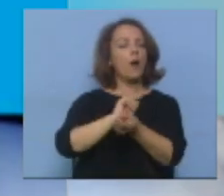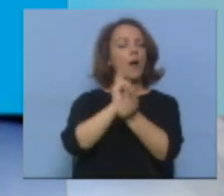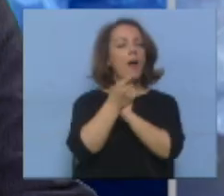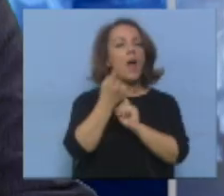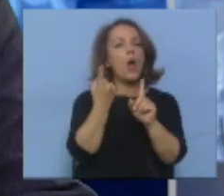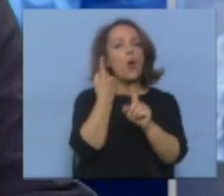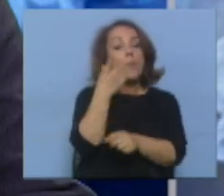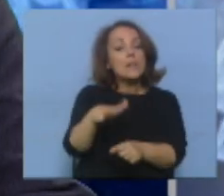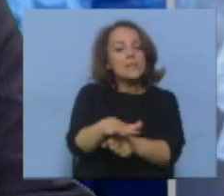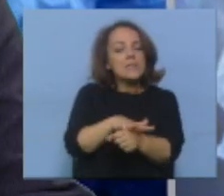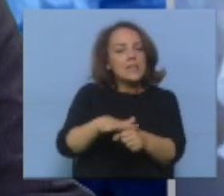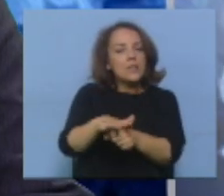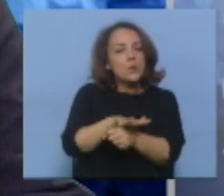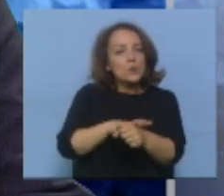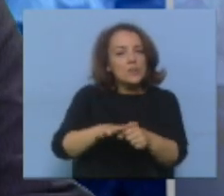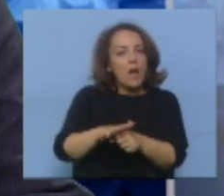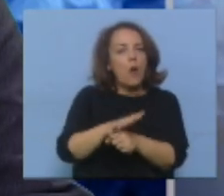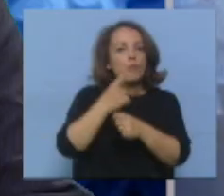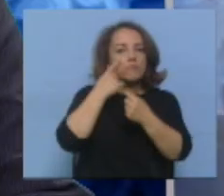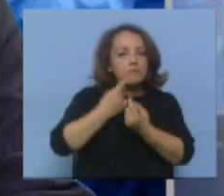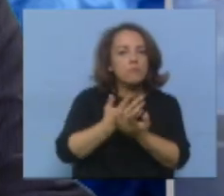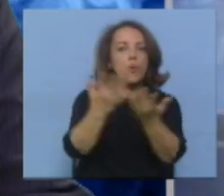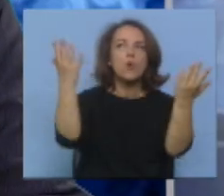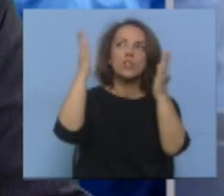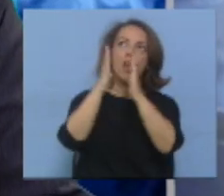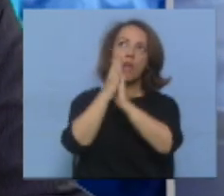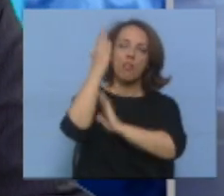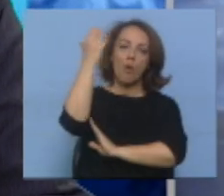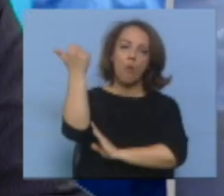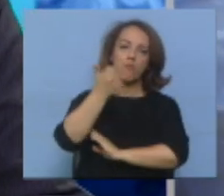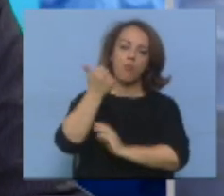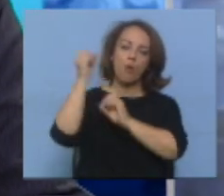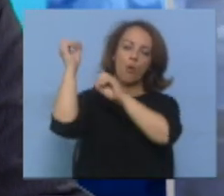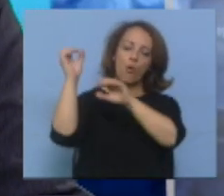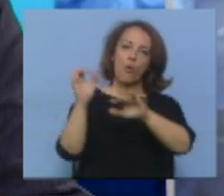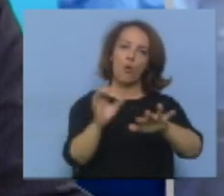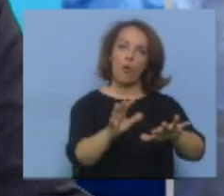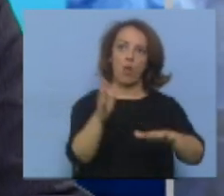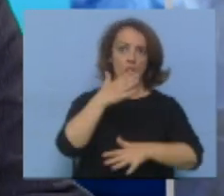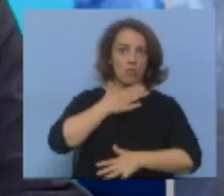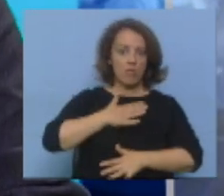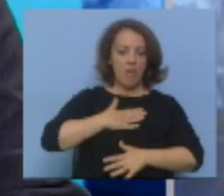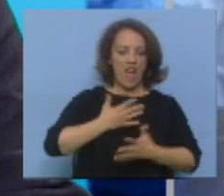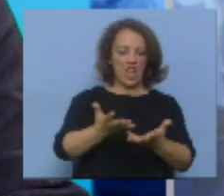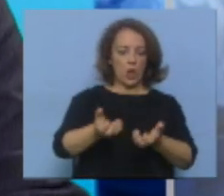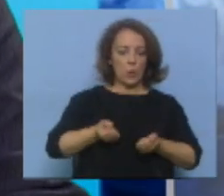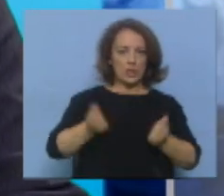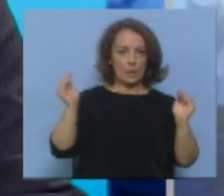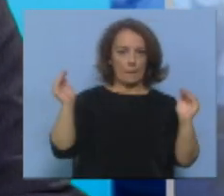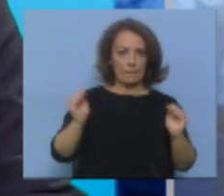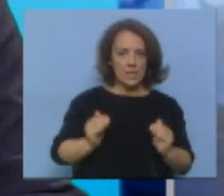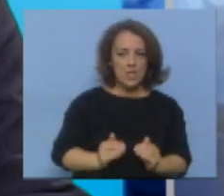ocasião para que se manifeste aqui a glória de Deus. Se isso nos vai tornar menos egoístas, menos fechados em